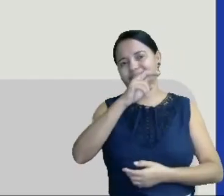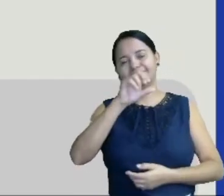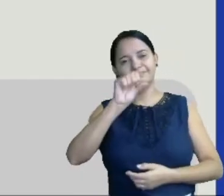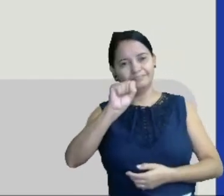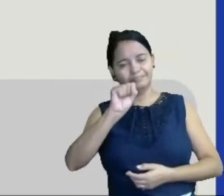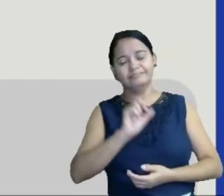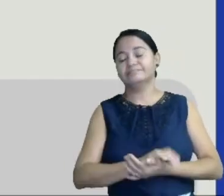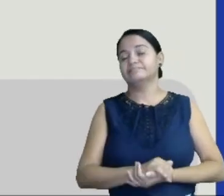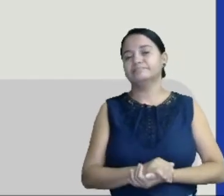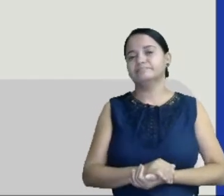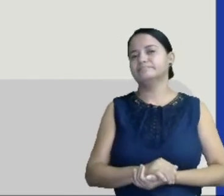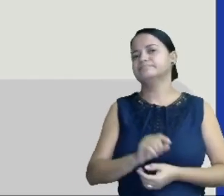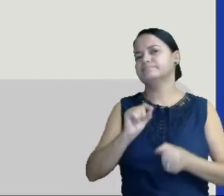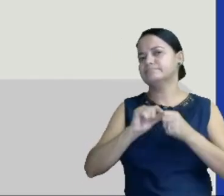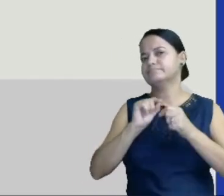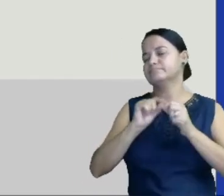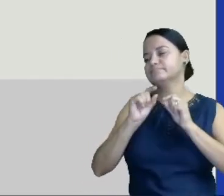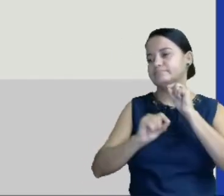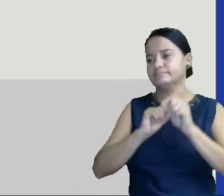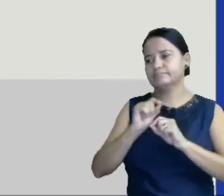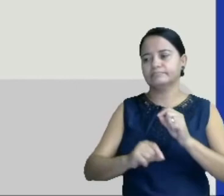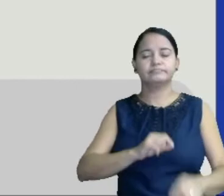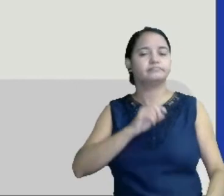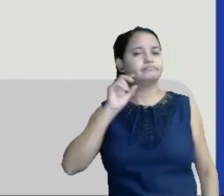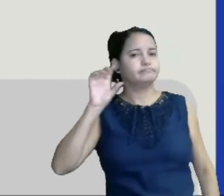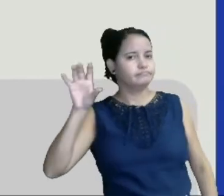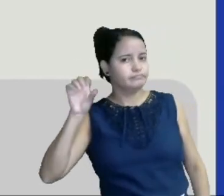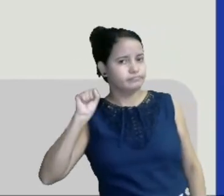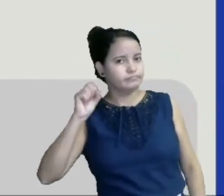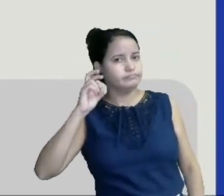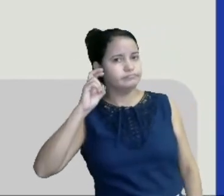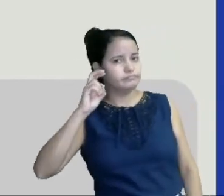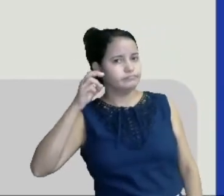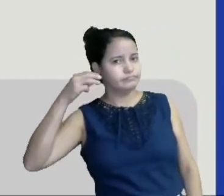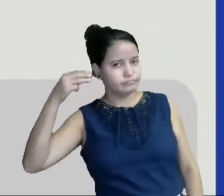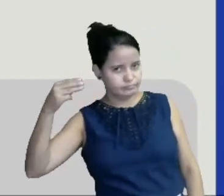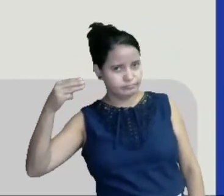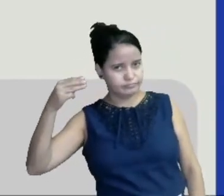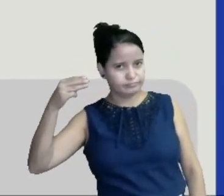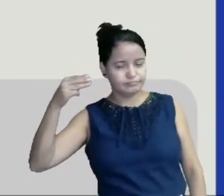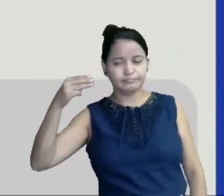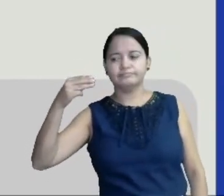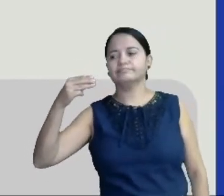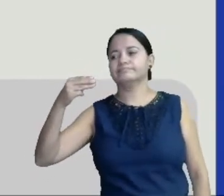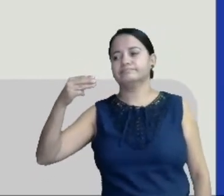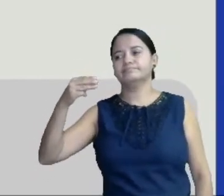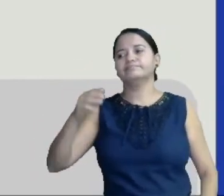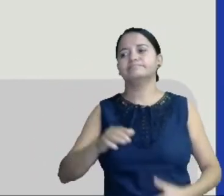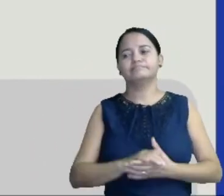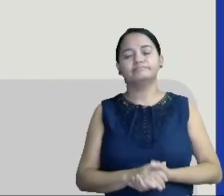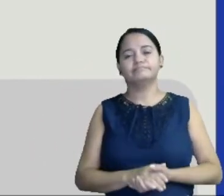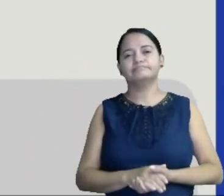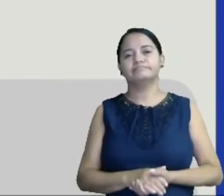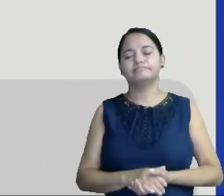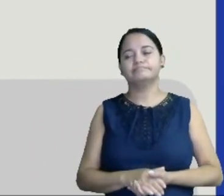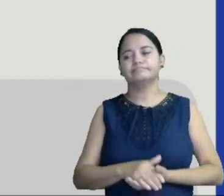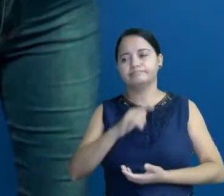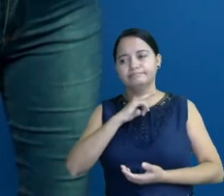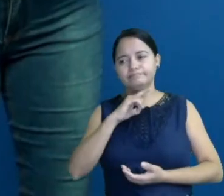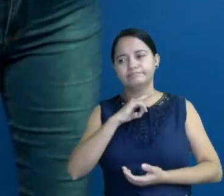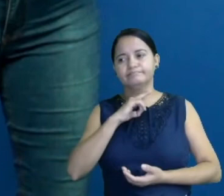Então o que a gente vai fazer gente pega esse 53 que tá aí antes do quadro e no segundo no